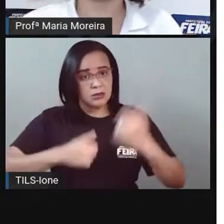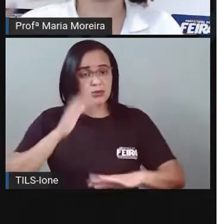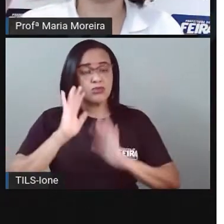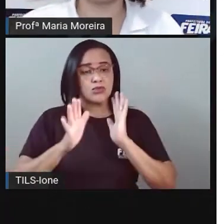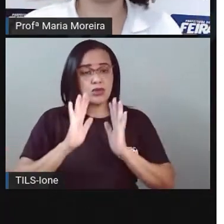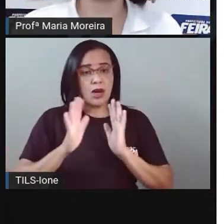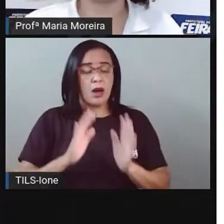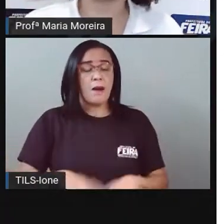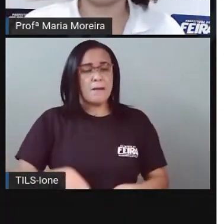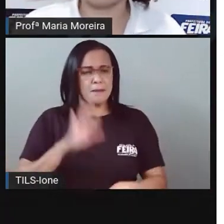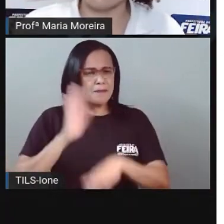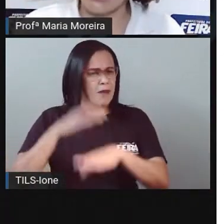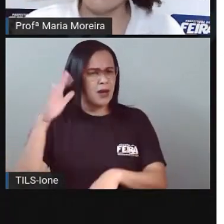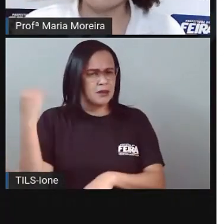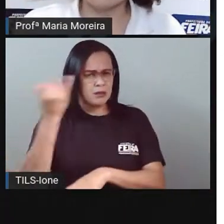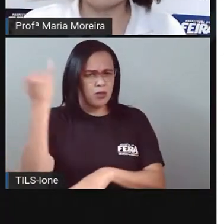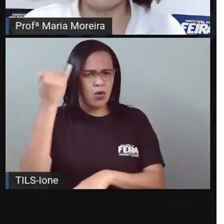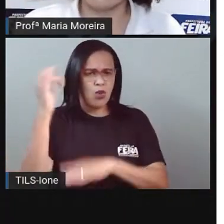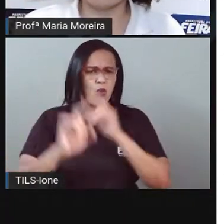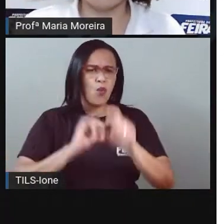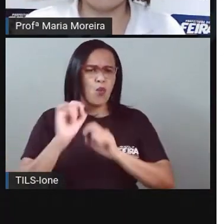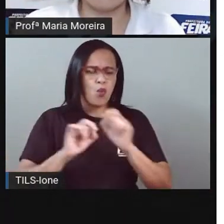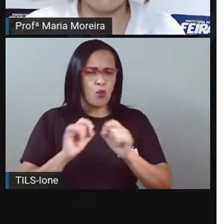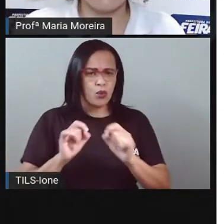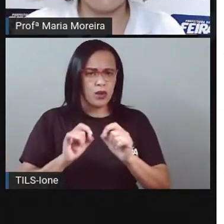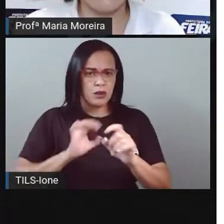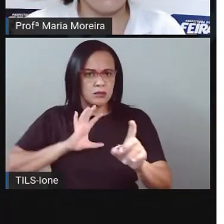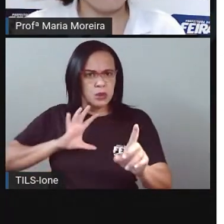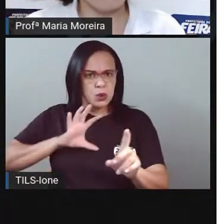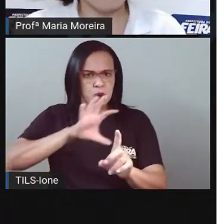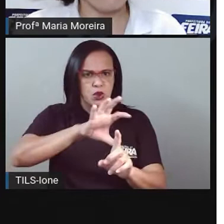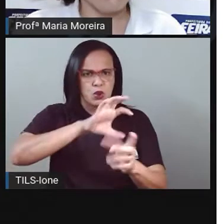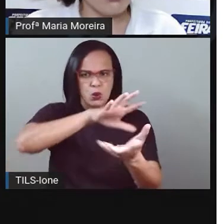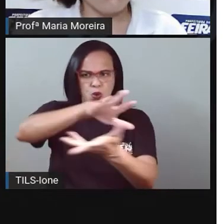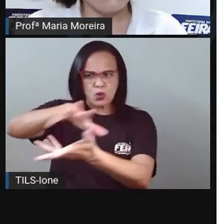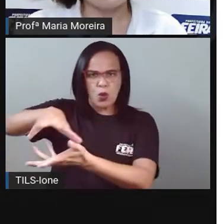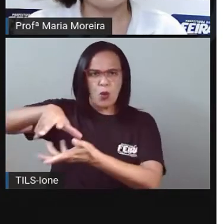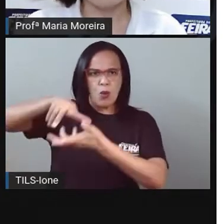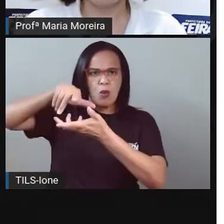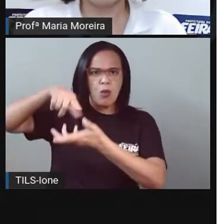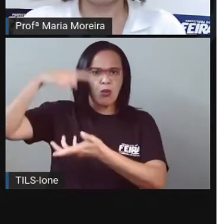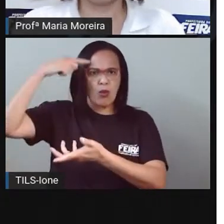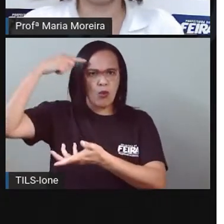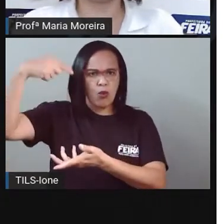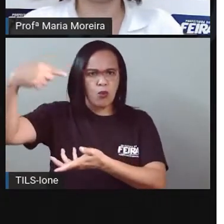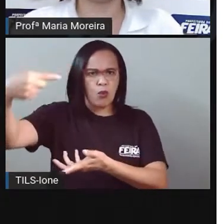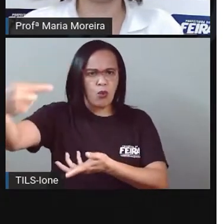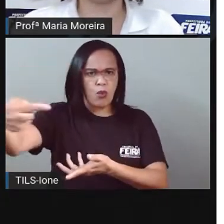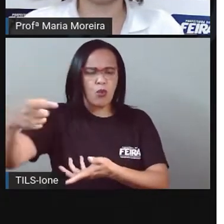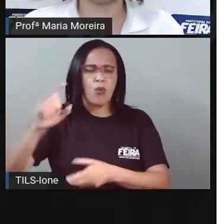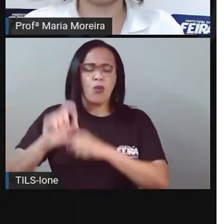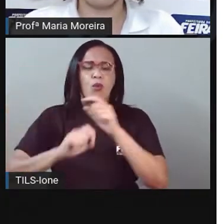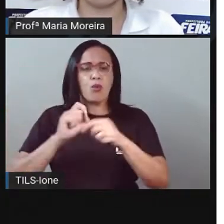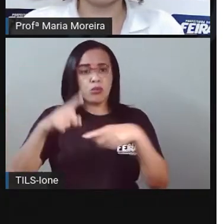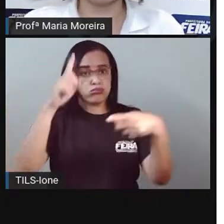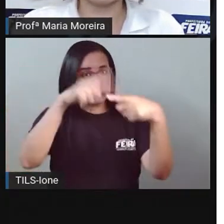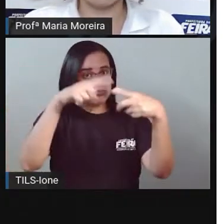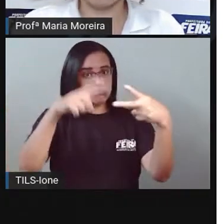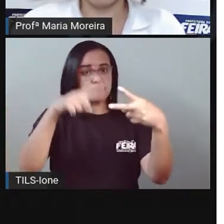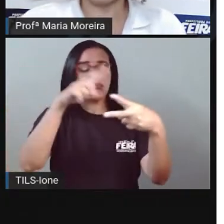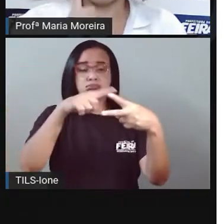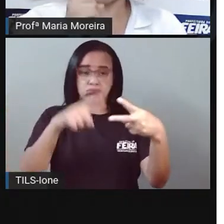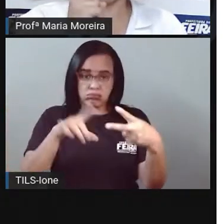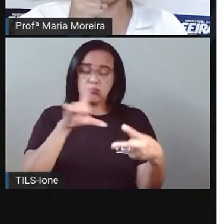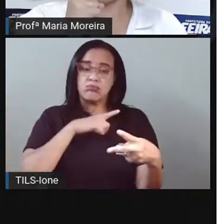uma influência direta, né, no nosso dia a dia era o movimento de rotação e o movimento de